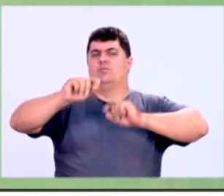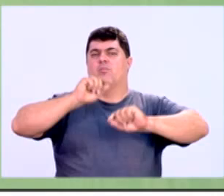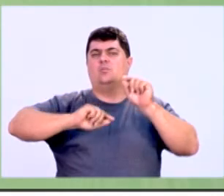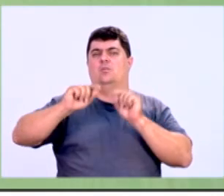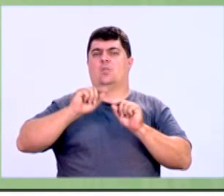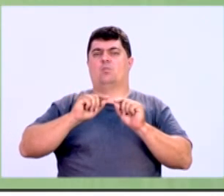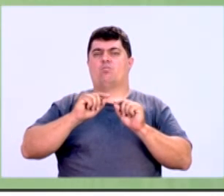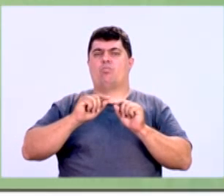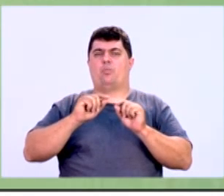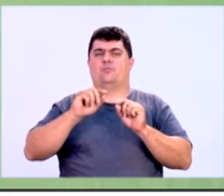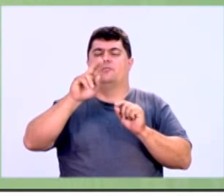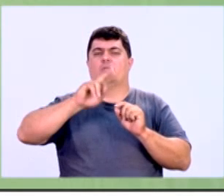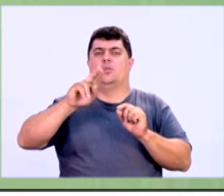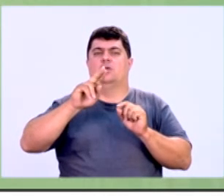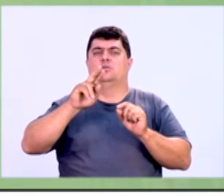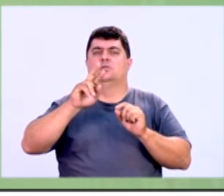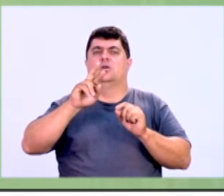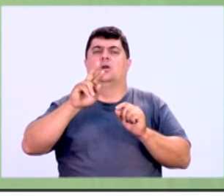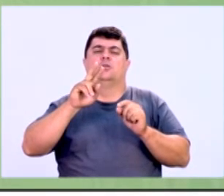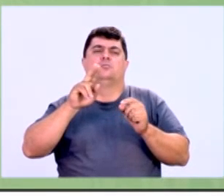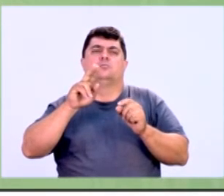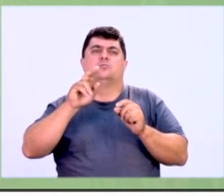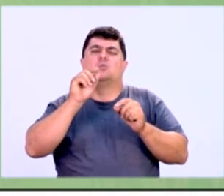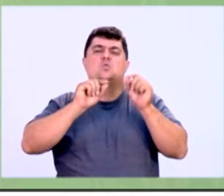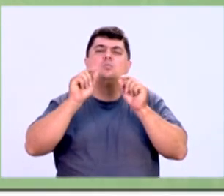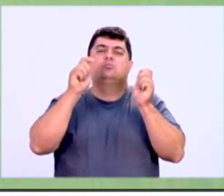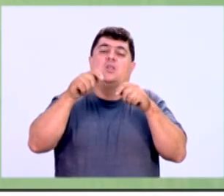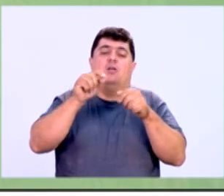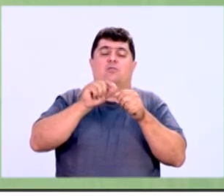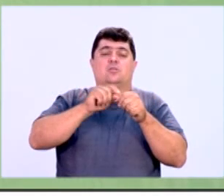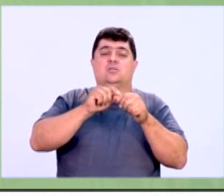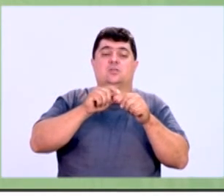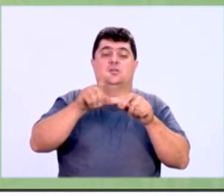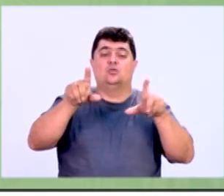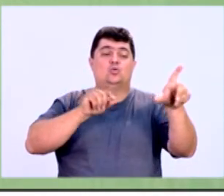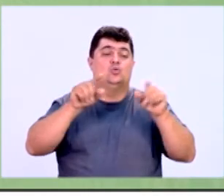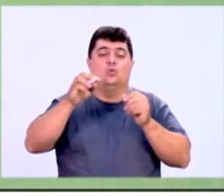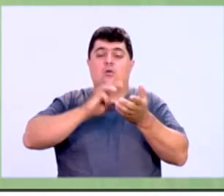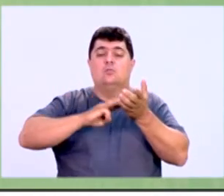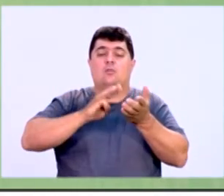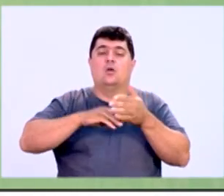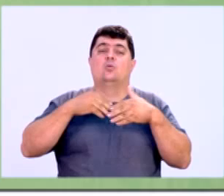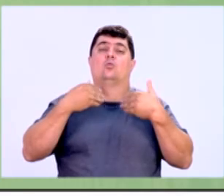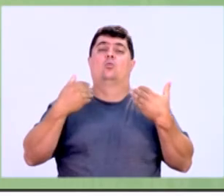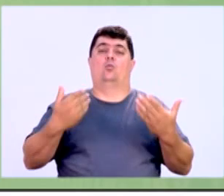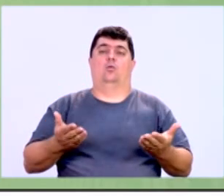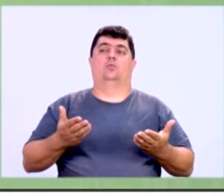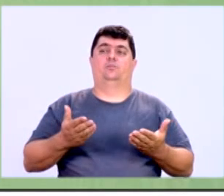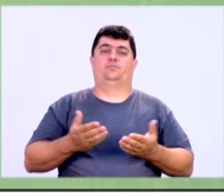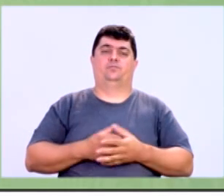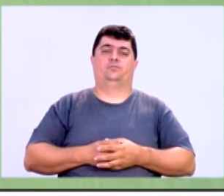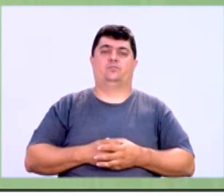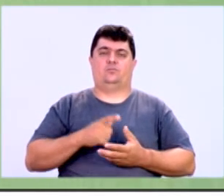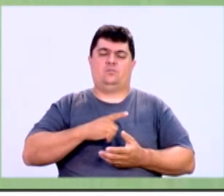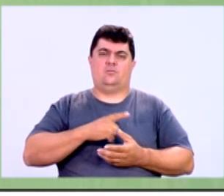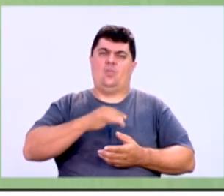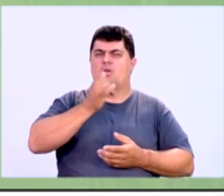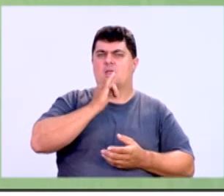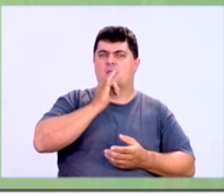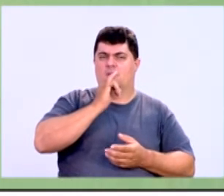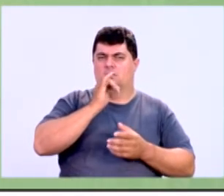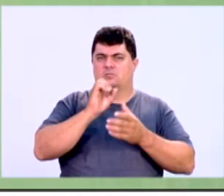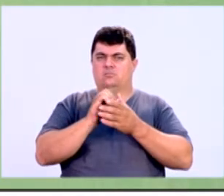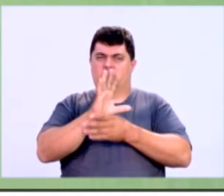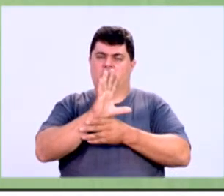são os recursos didáticos que eu possuo para poder escolher que métodos eu possa trabalhar. Então, aqui nós temos nessa tela